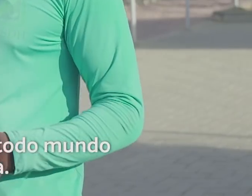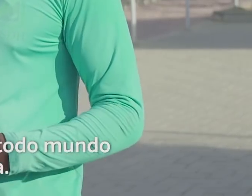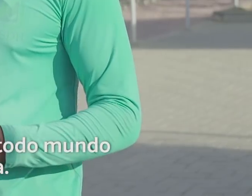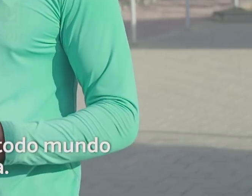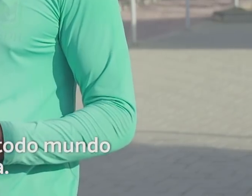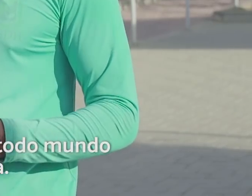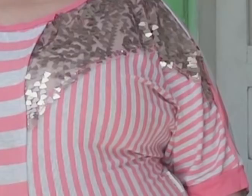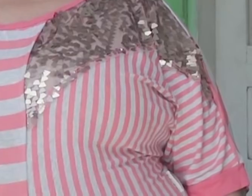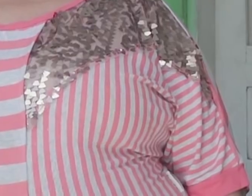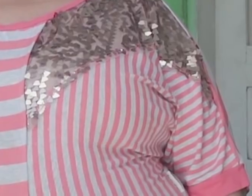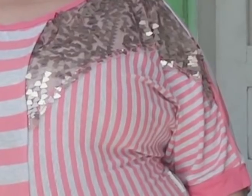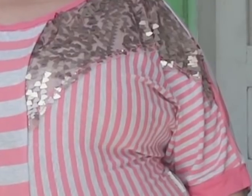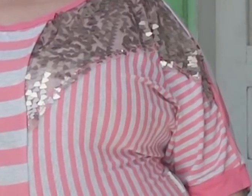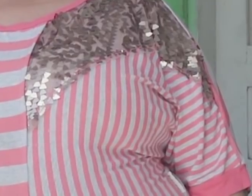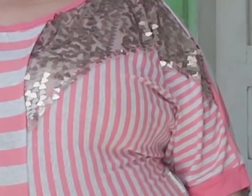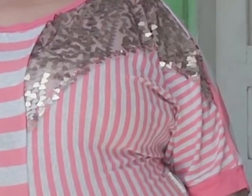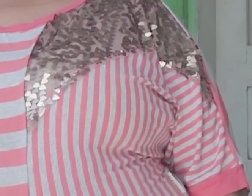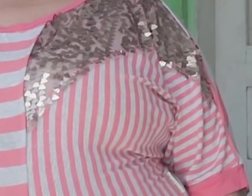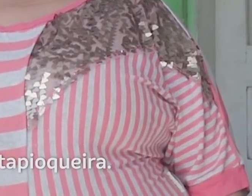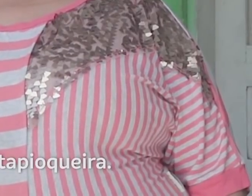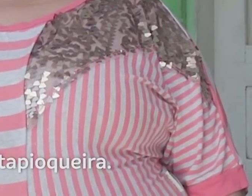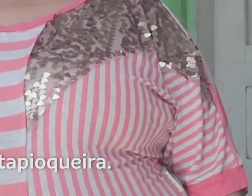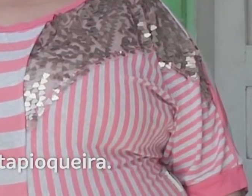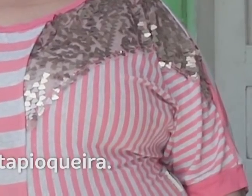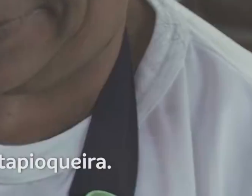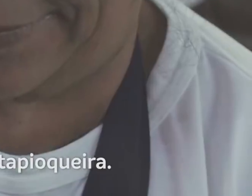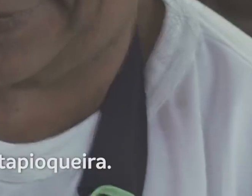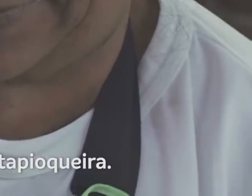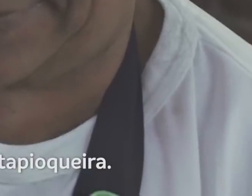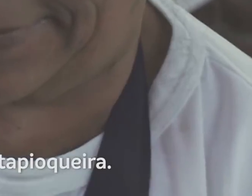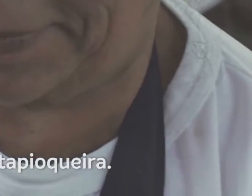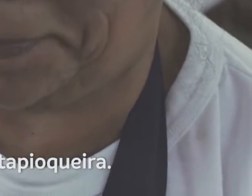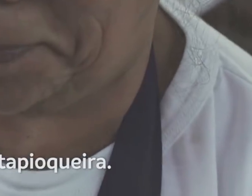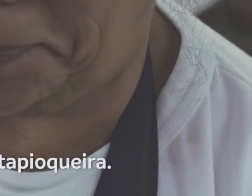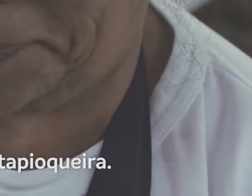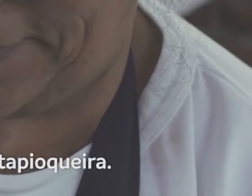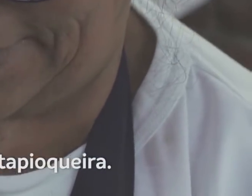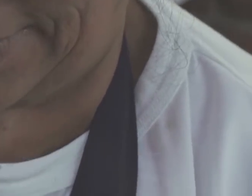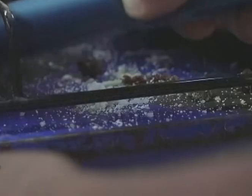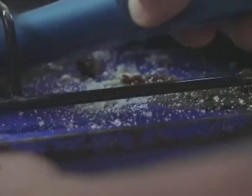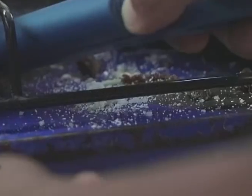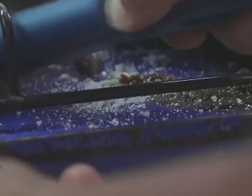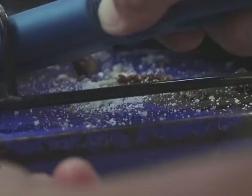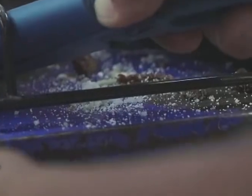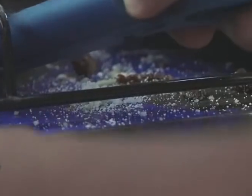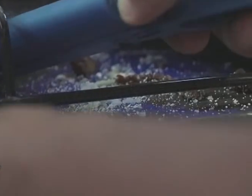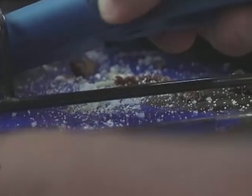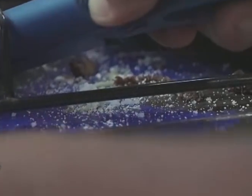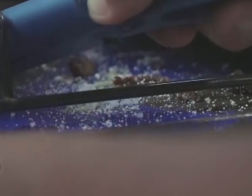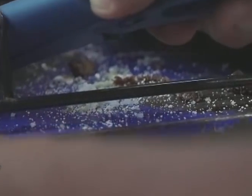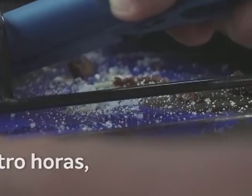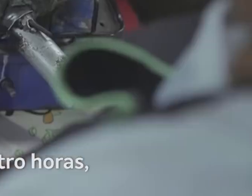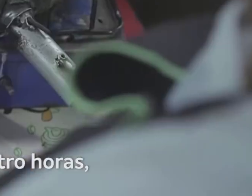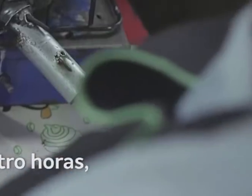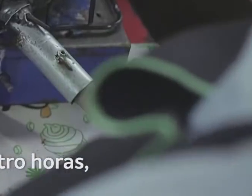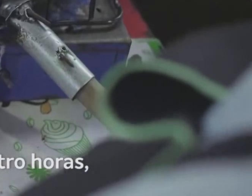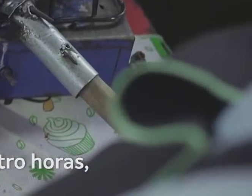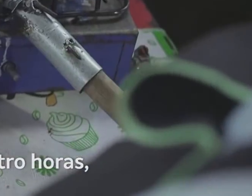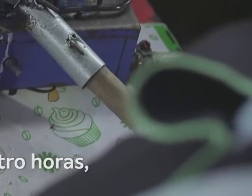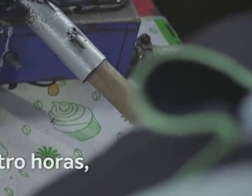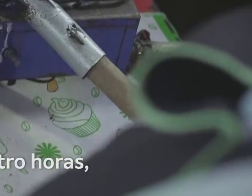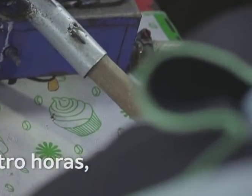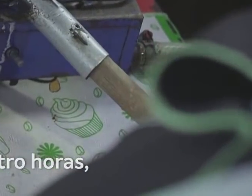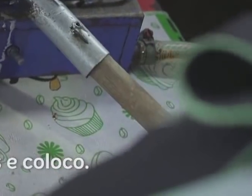chegar aqui em cima. Sou tapioqueira, tenho minhas amigas também, tudo tapioqueira. Eu coloco todos os dias, todas as